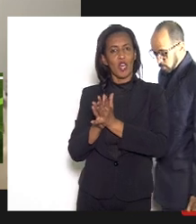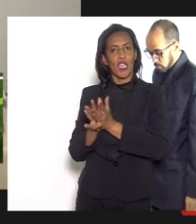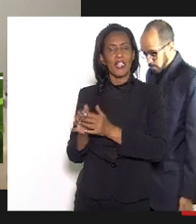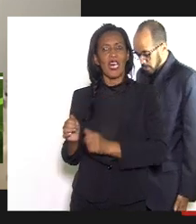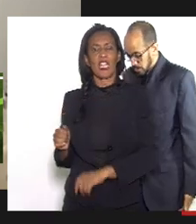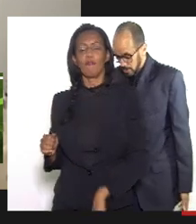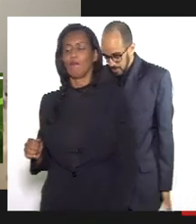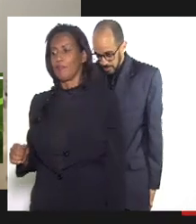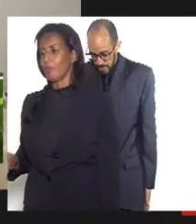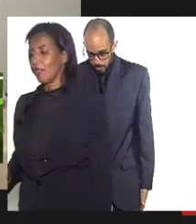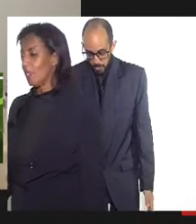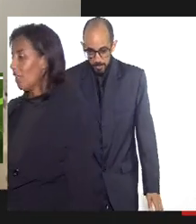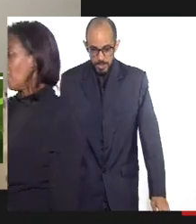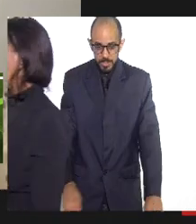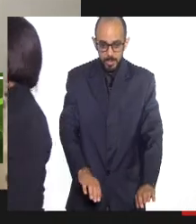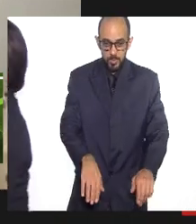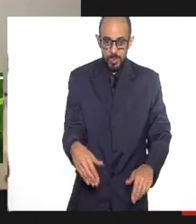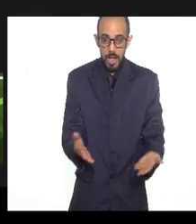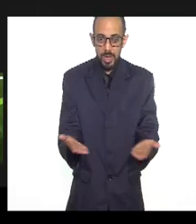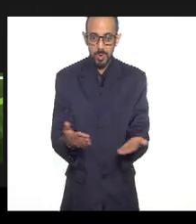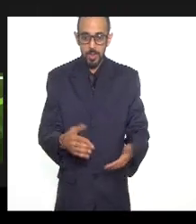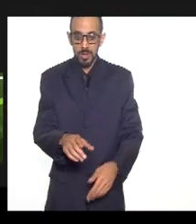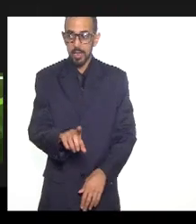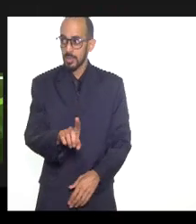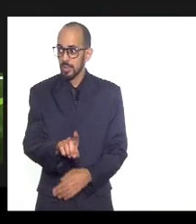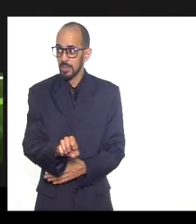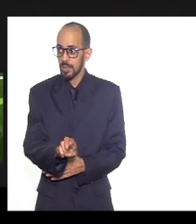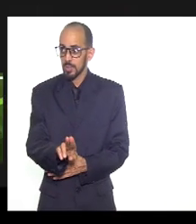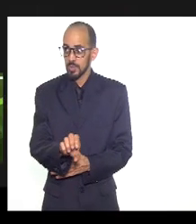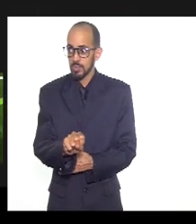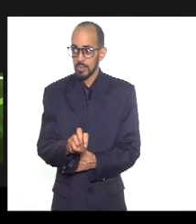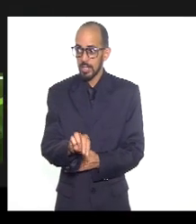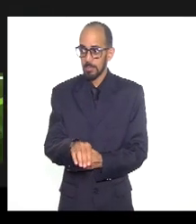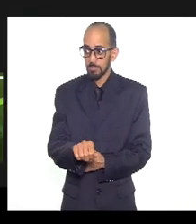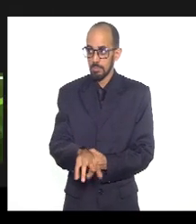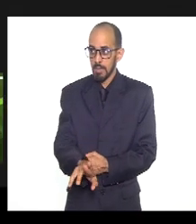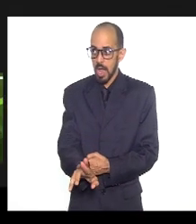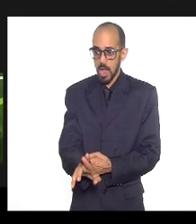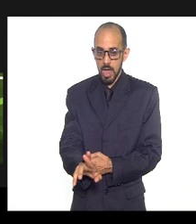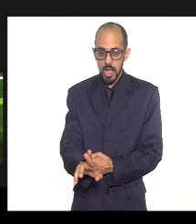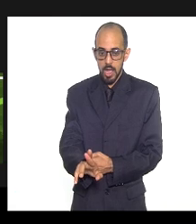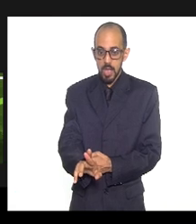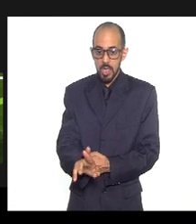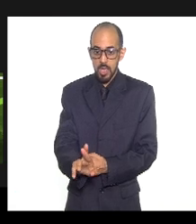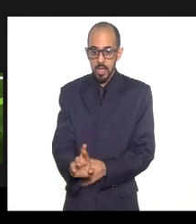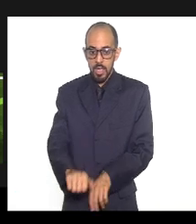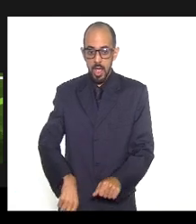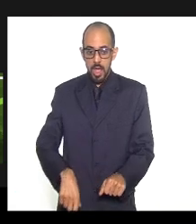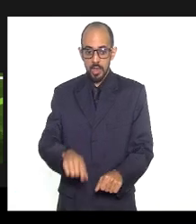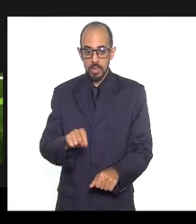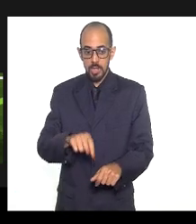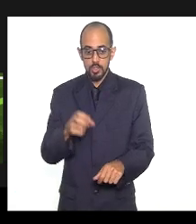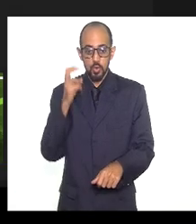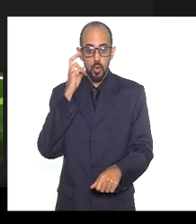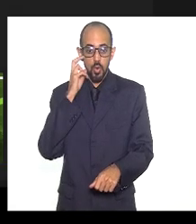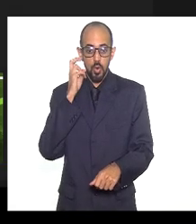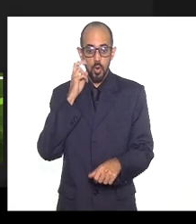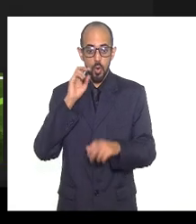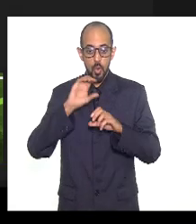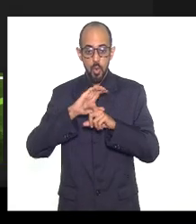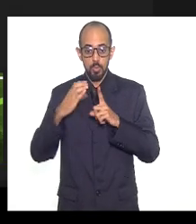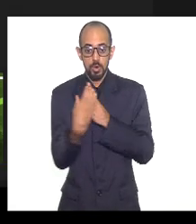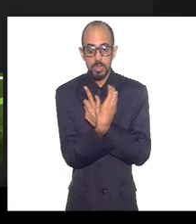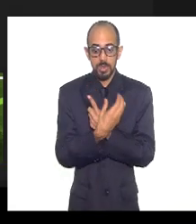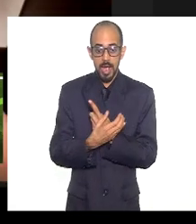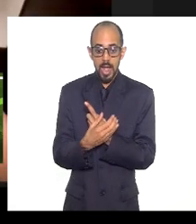neste momento, a senhora Deusemar Correia, que é coordenadora das comunidades tradicionais. A Deusimar,